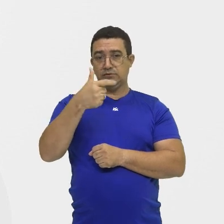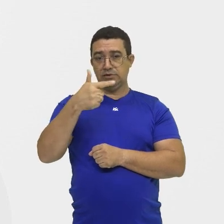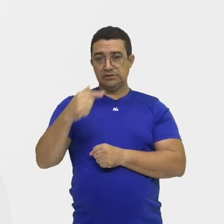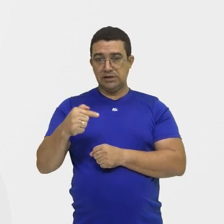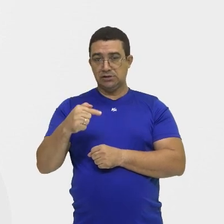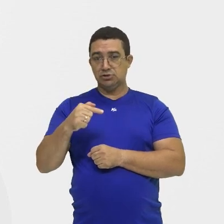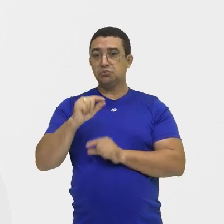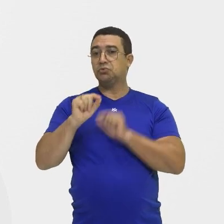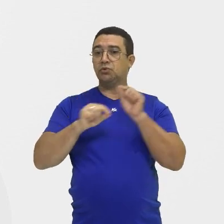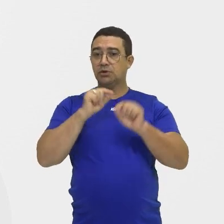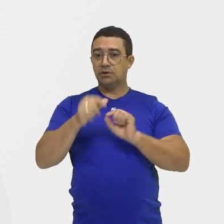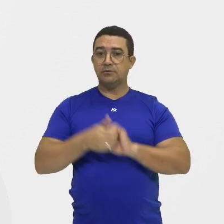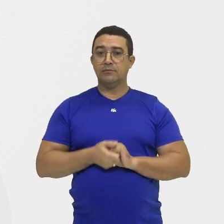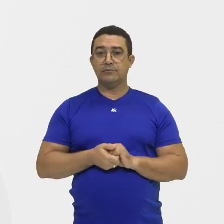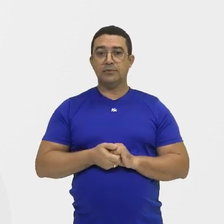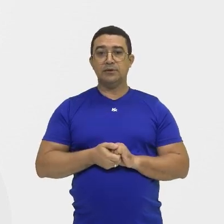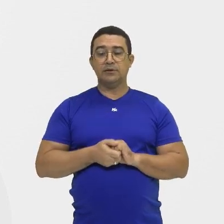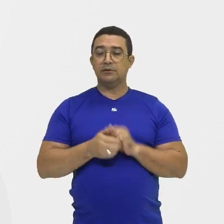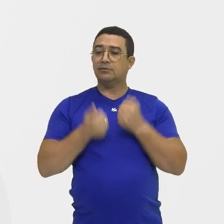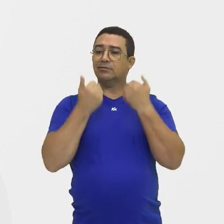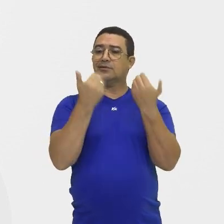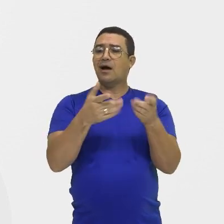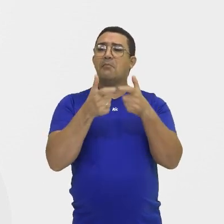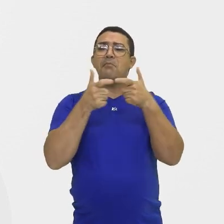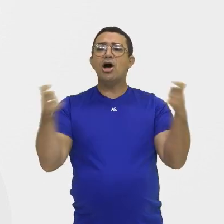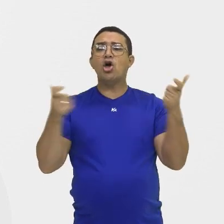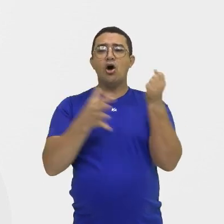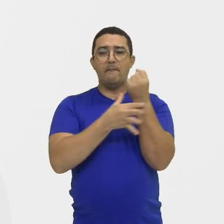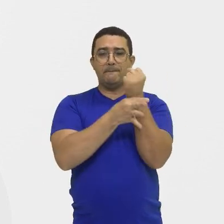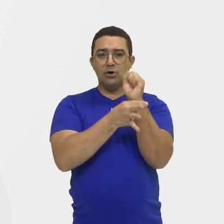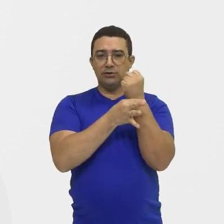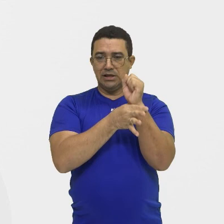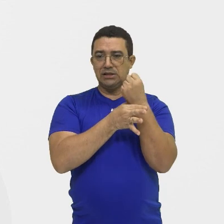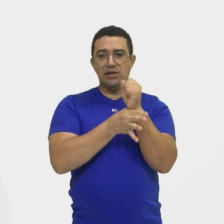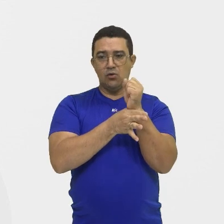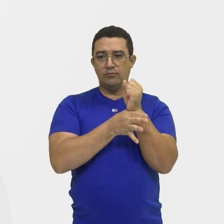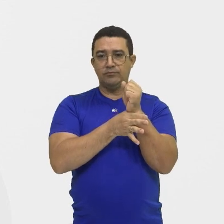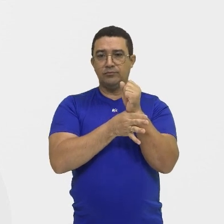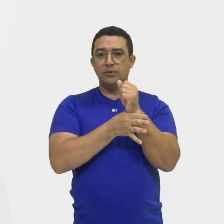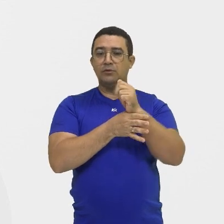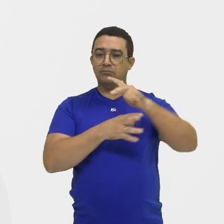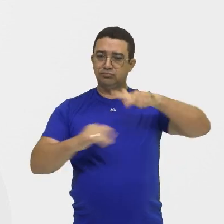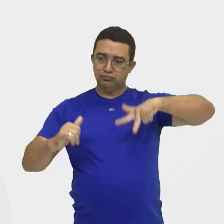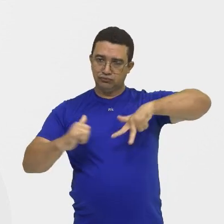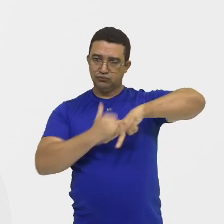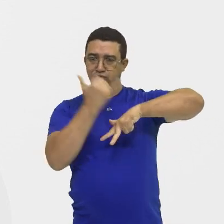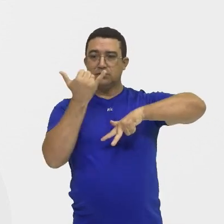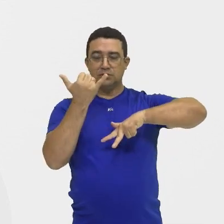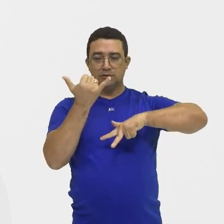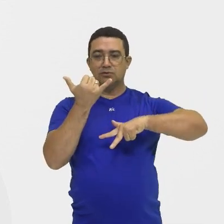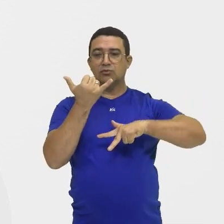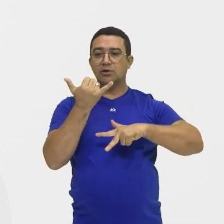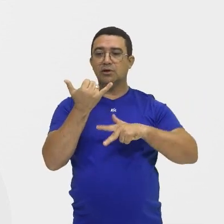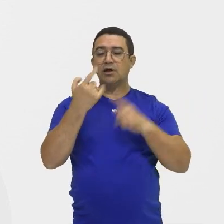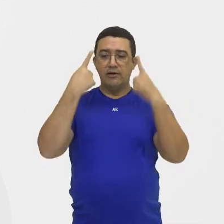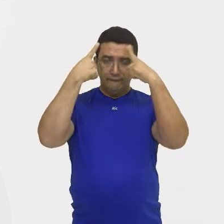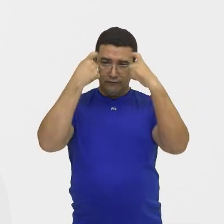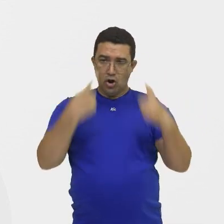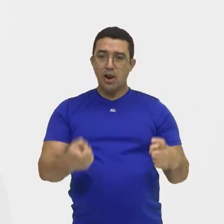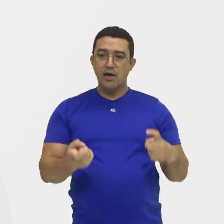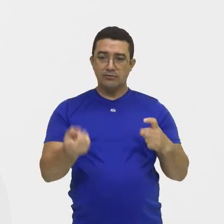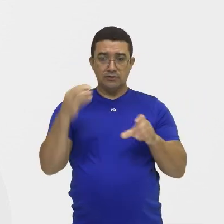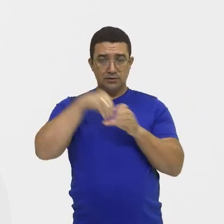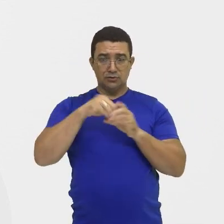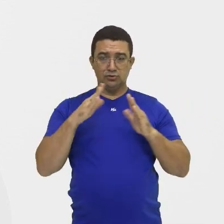13.827, para quê, gente? Para oferecer maior proteção às vítimas de violência doméstica. Isso é um